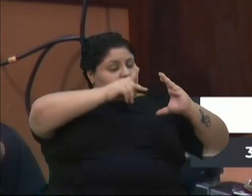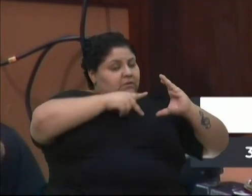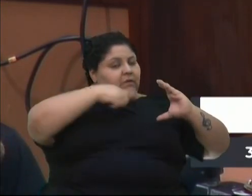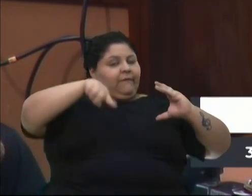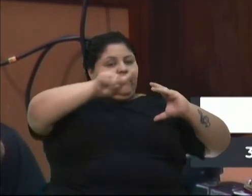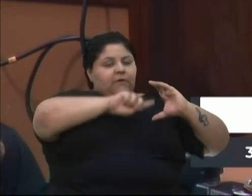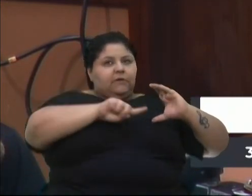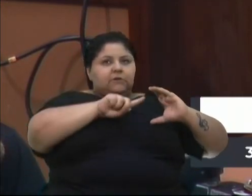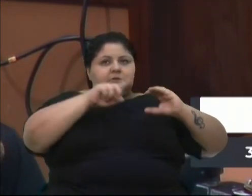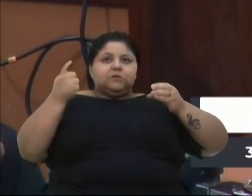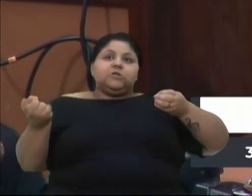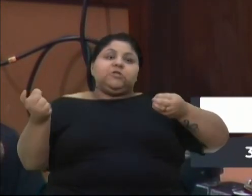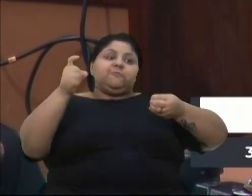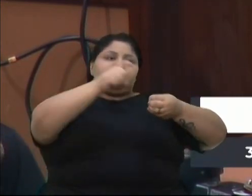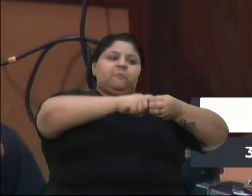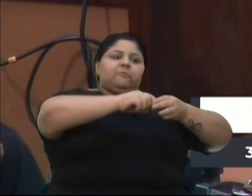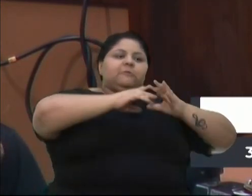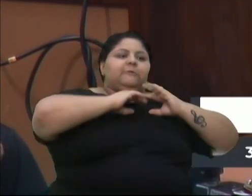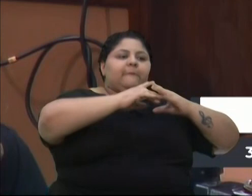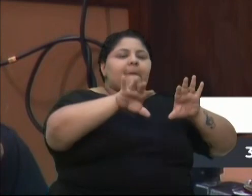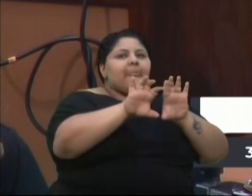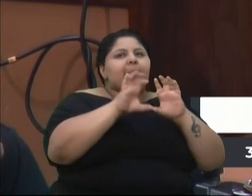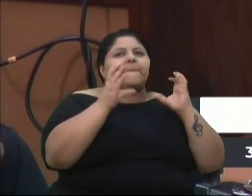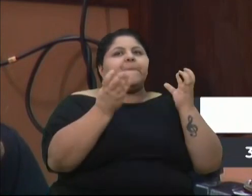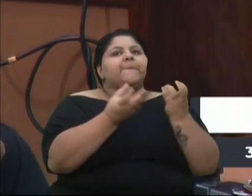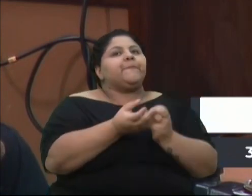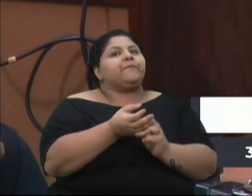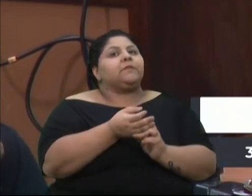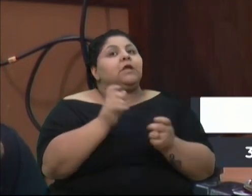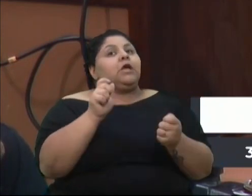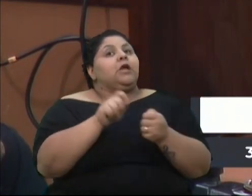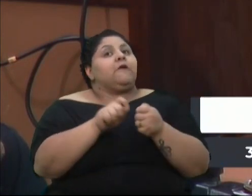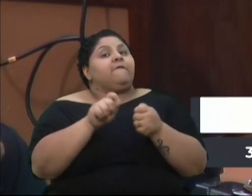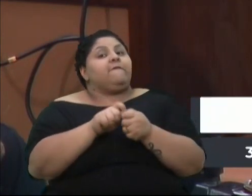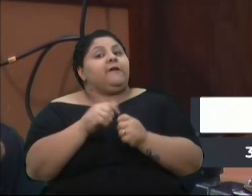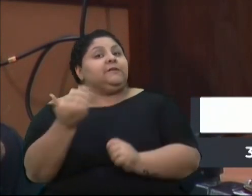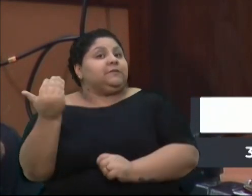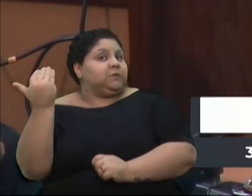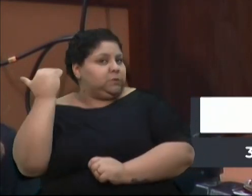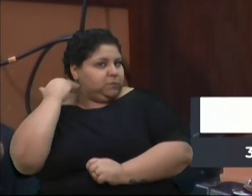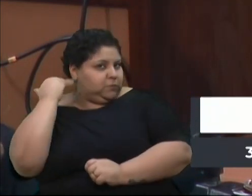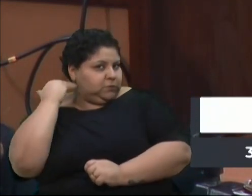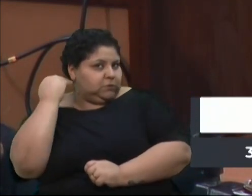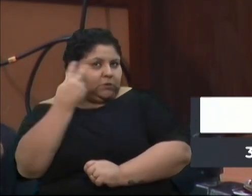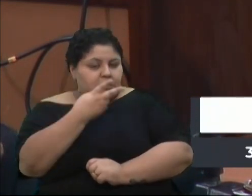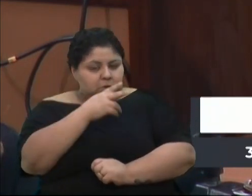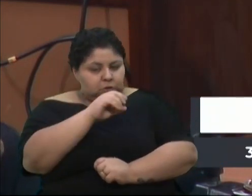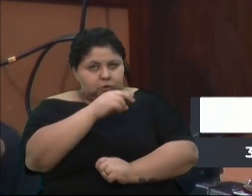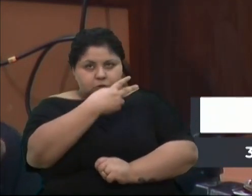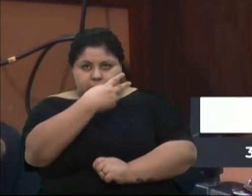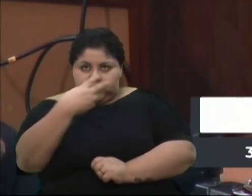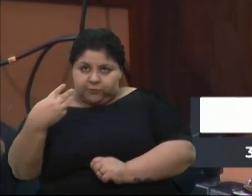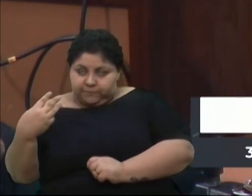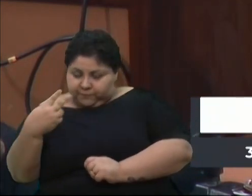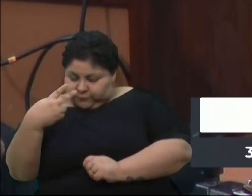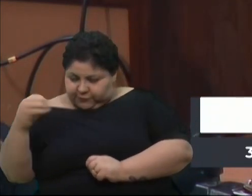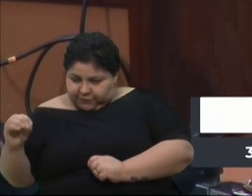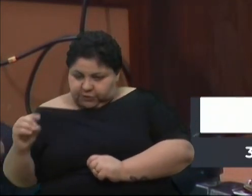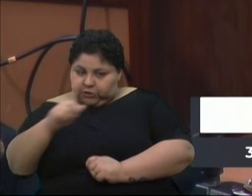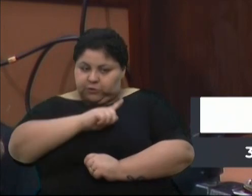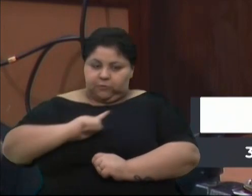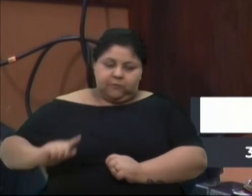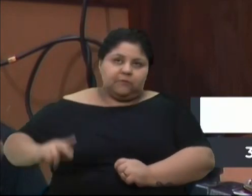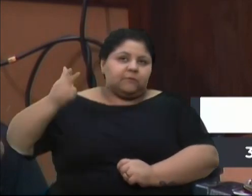de voltar ao movimento comunitário. E faça-se justiça, em 2020, no governo Cassina, Frisso, foi